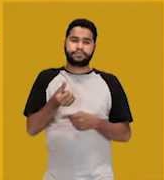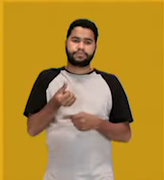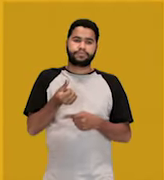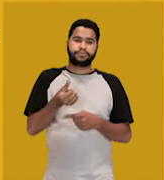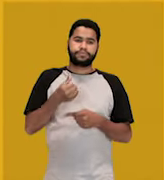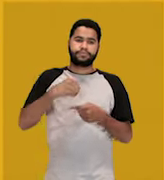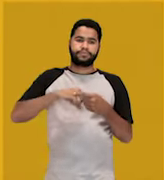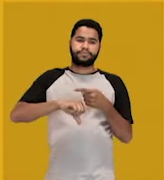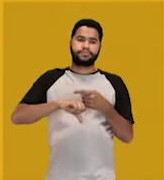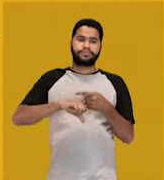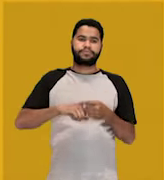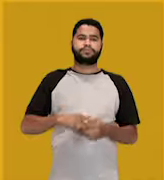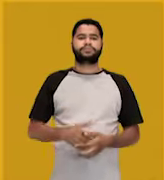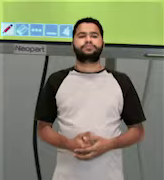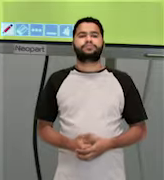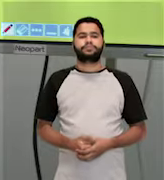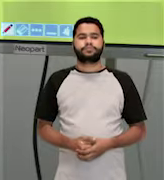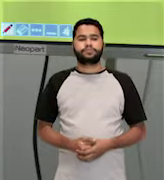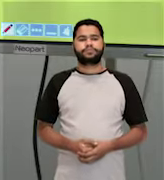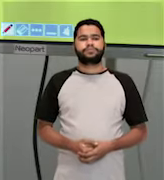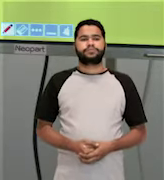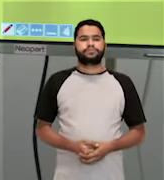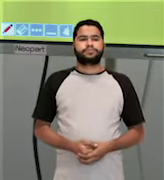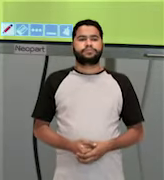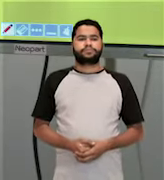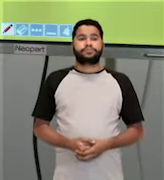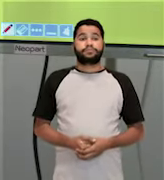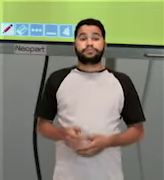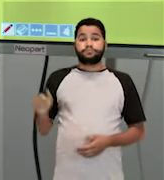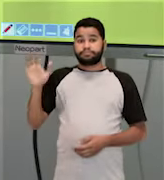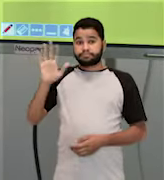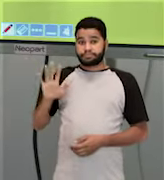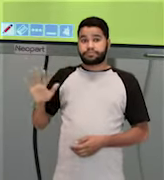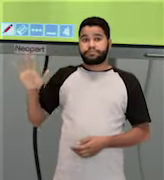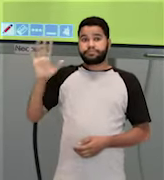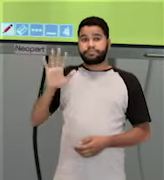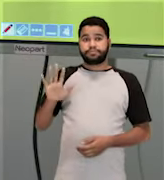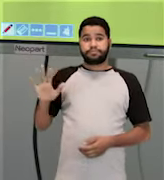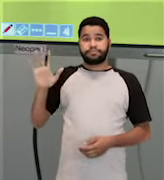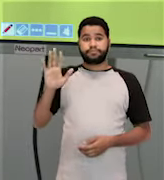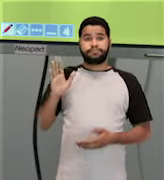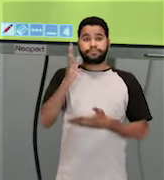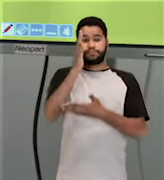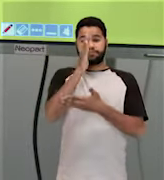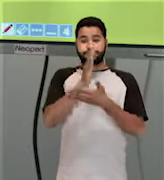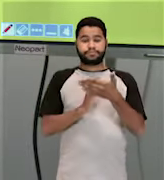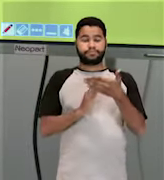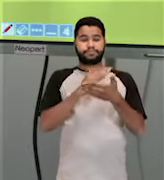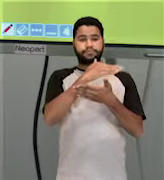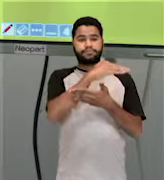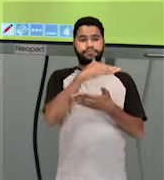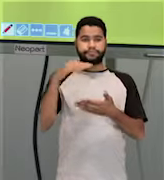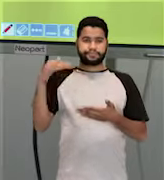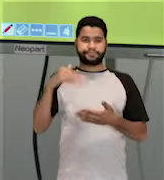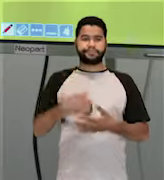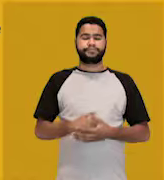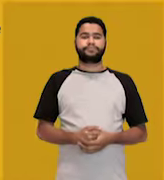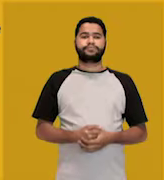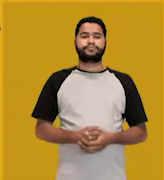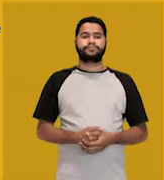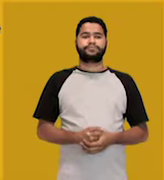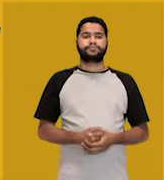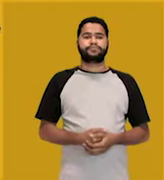fração 6 nonos. O inteiro foi dividido em 4